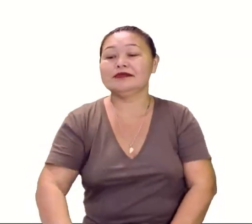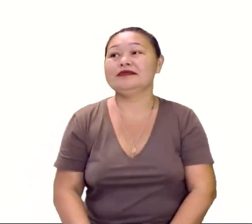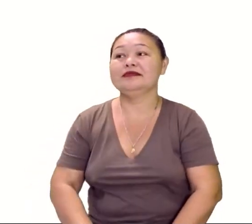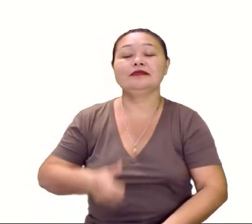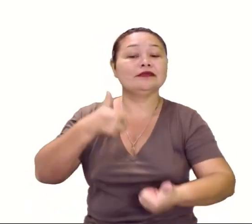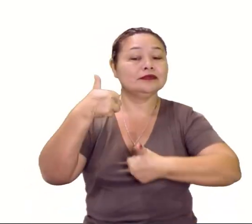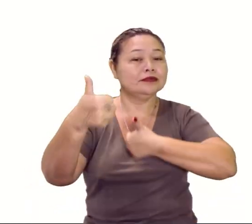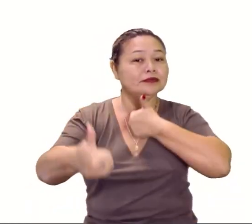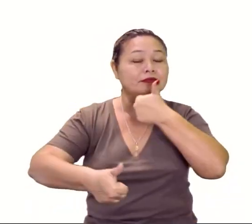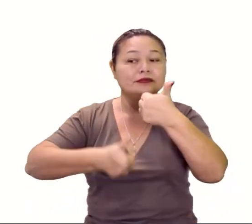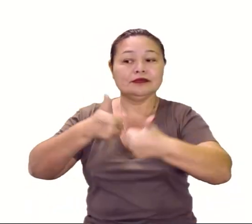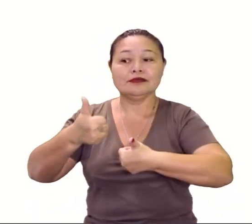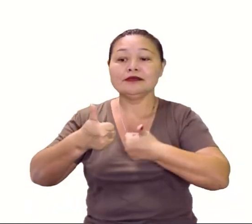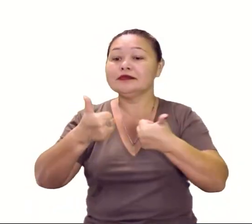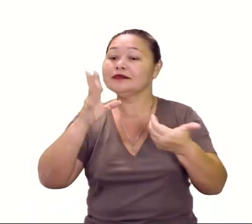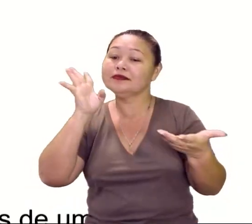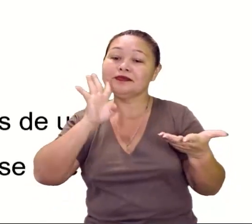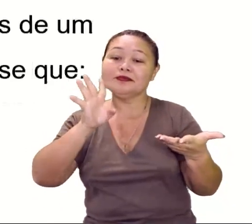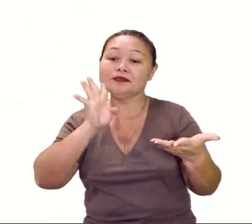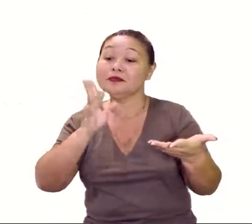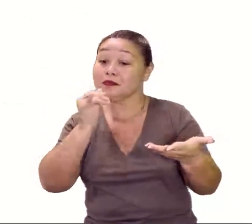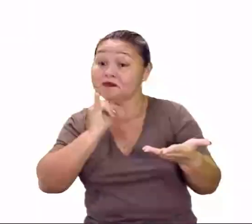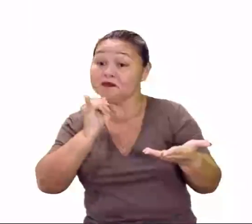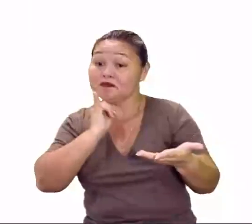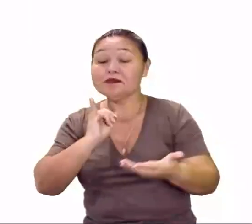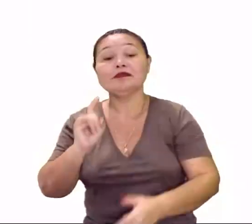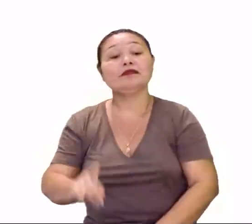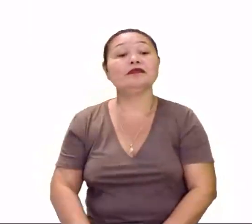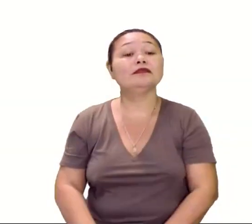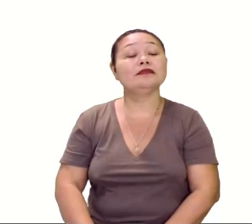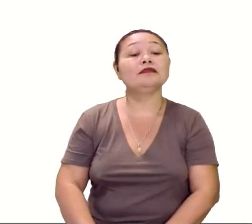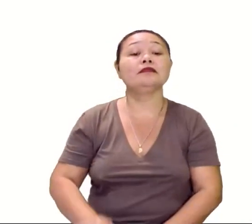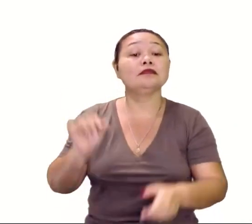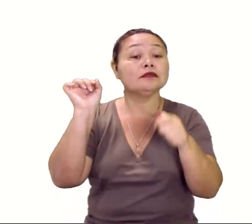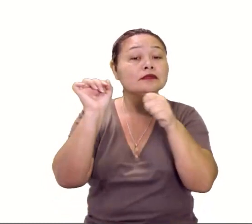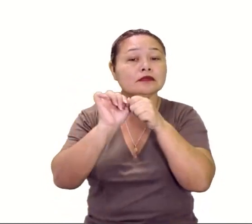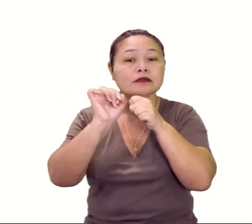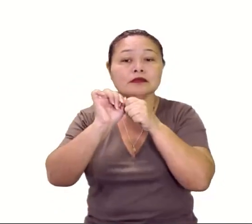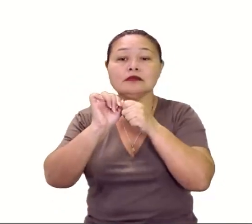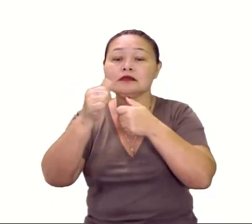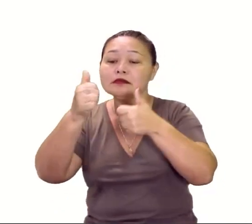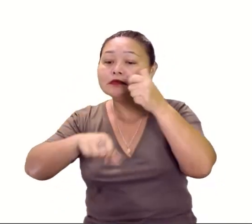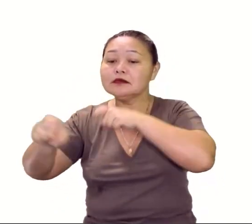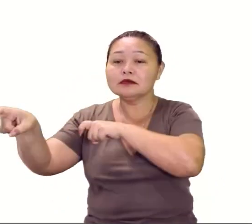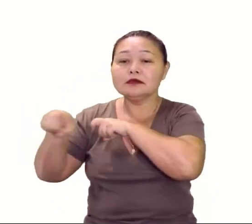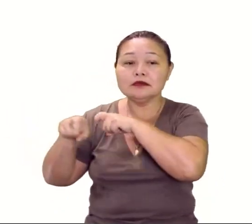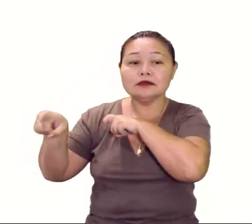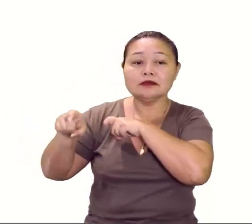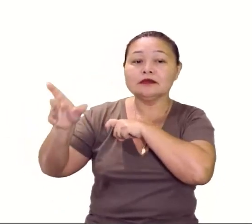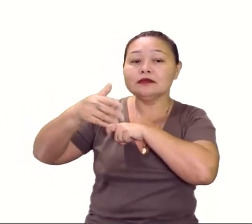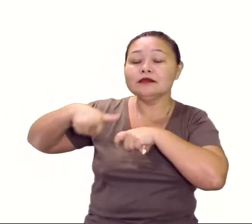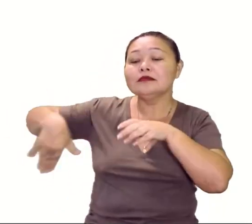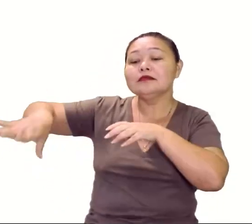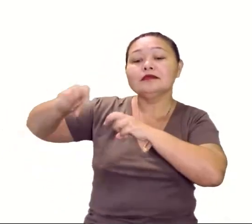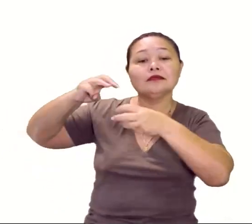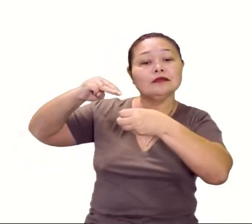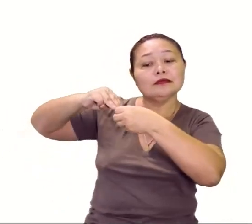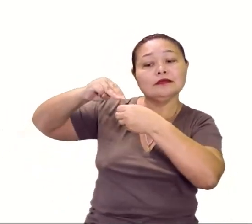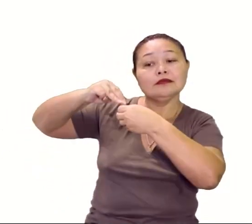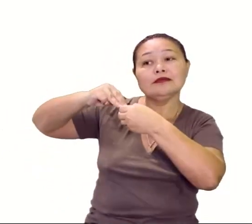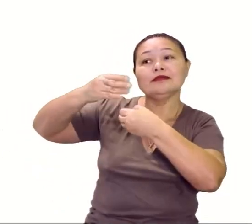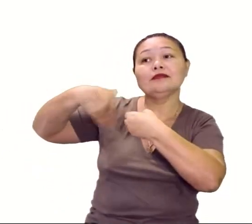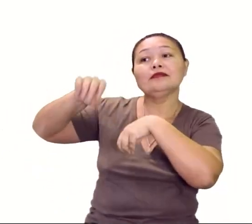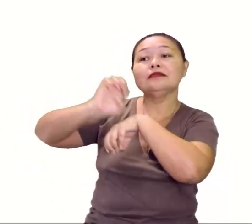Certinho. Beleza? Então, vamos ao exemplo agora? Vamos lá? Vamos lá. Foi feito um levantamento com os agricultores de um pequeno município